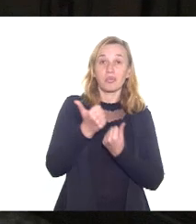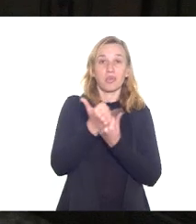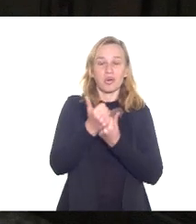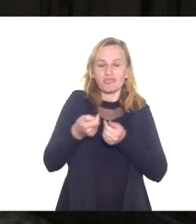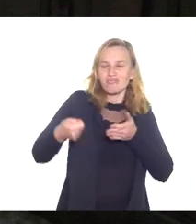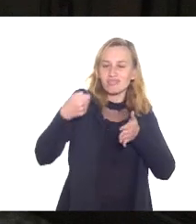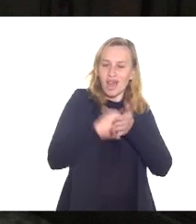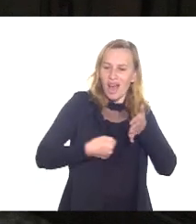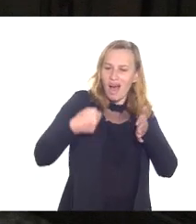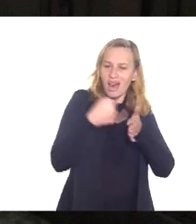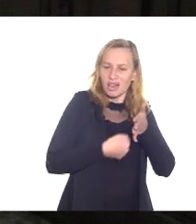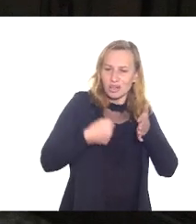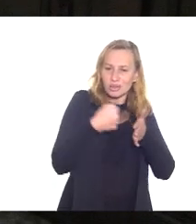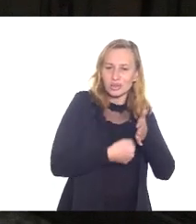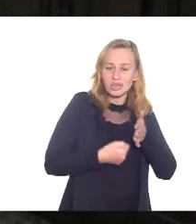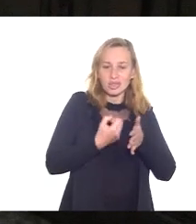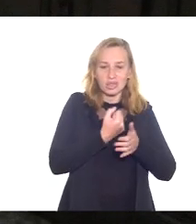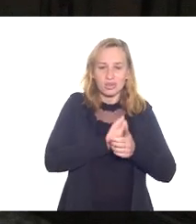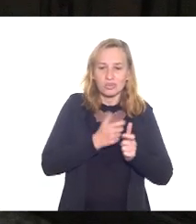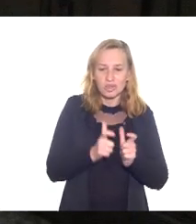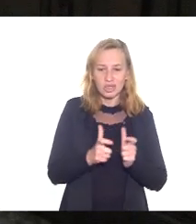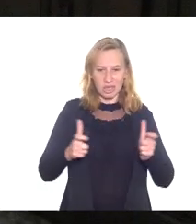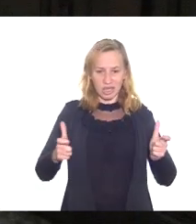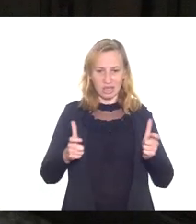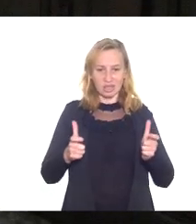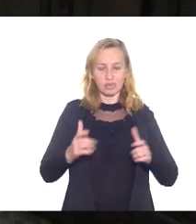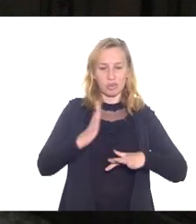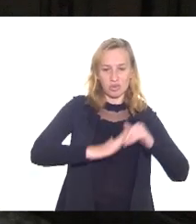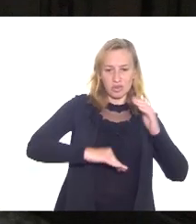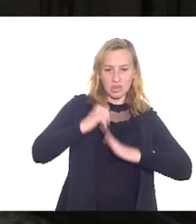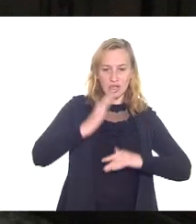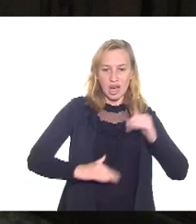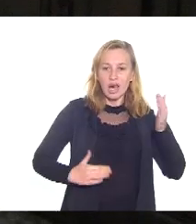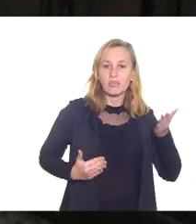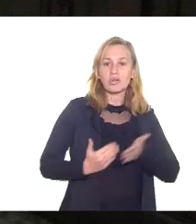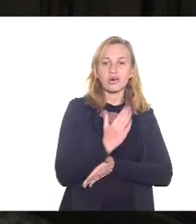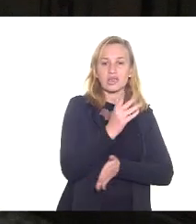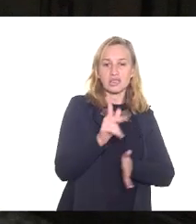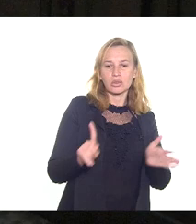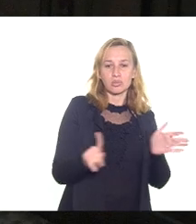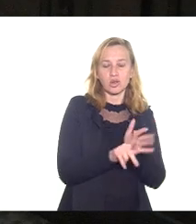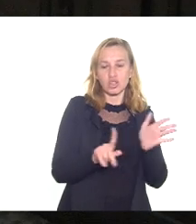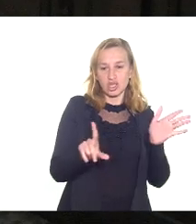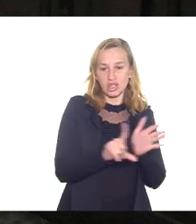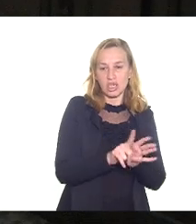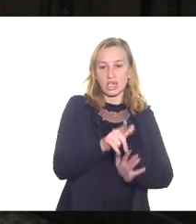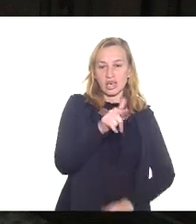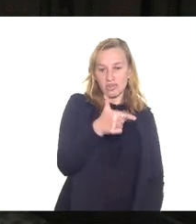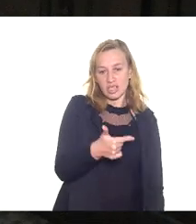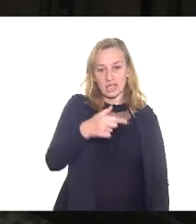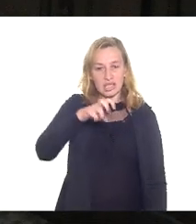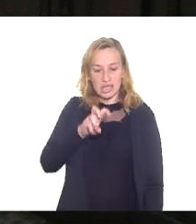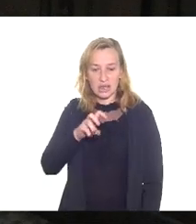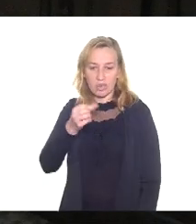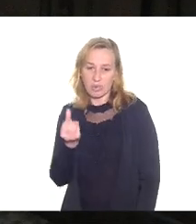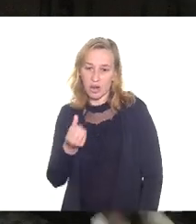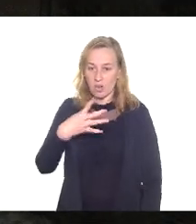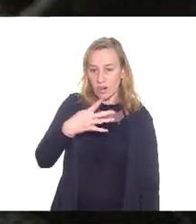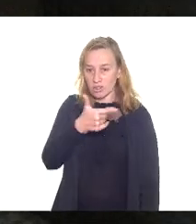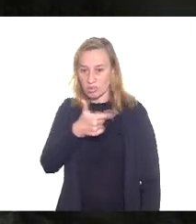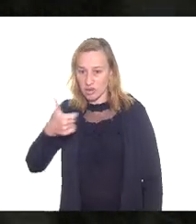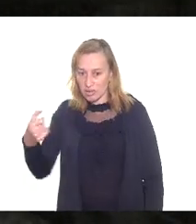luta dessa imensa categoria pela aprovação do projeto de lei 2564 de